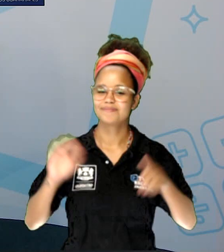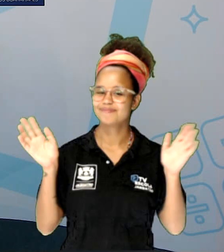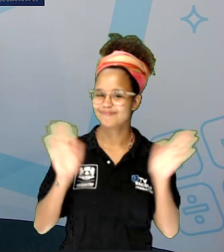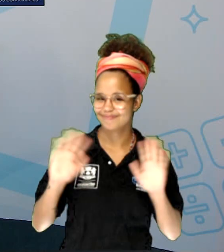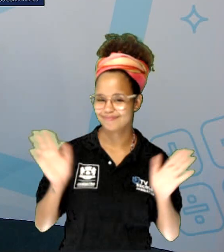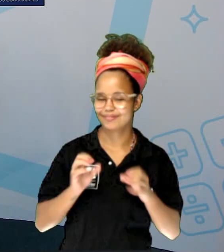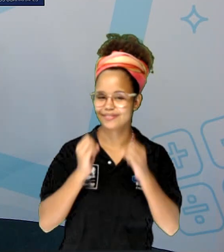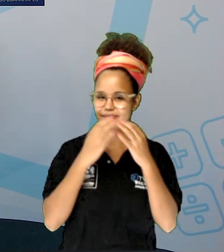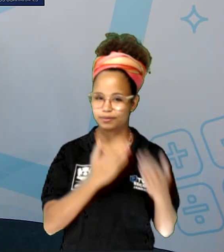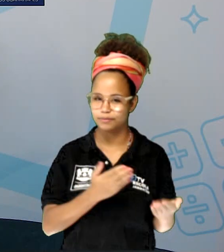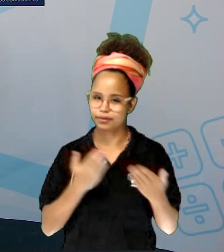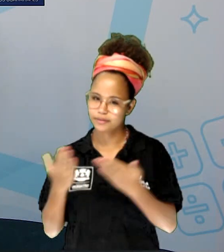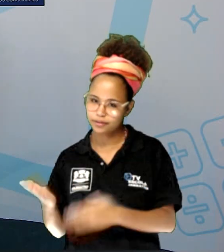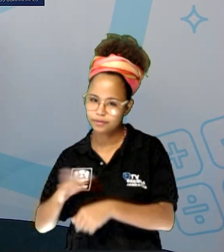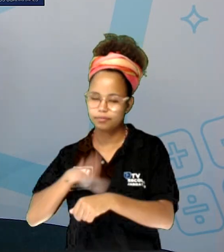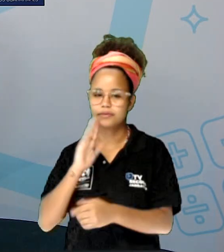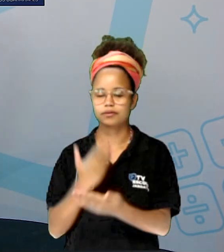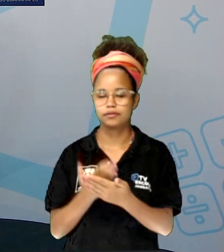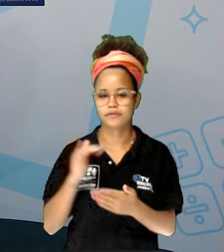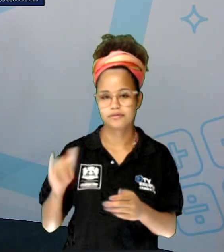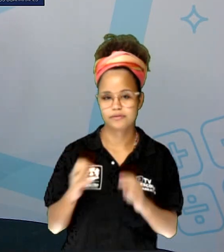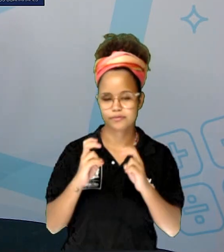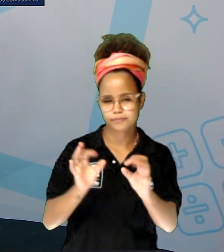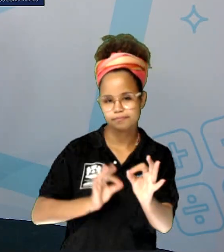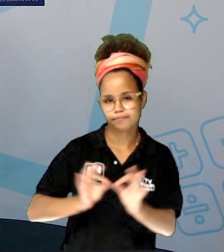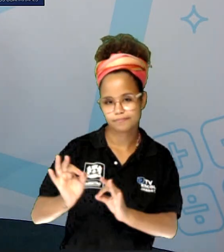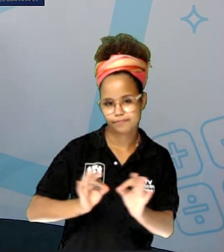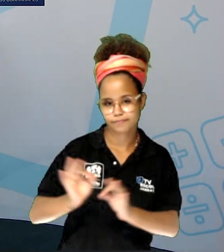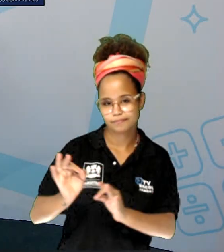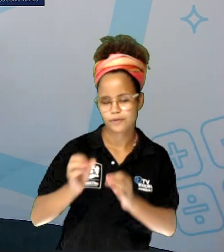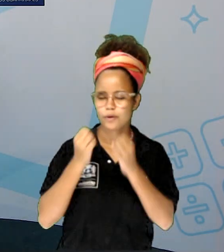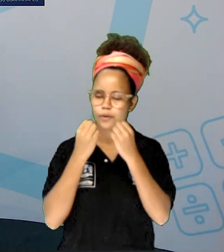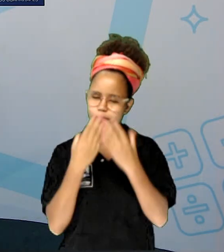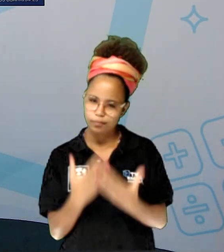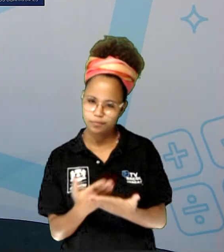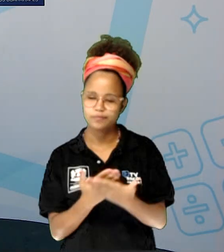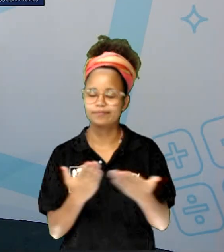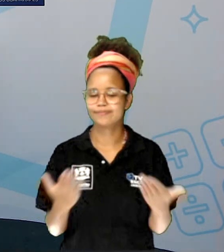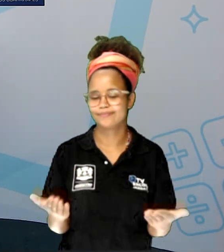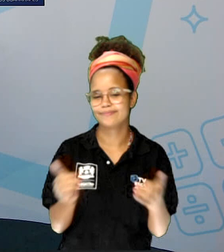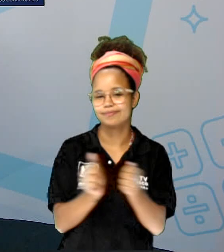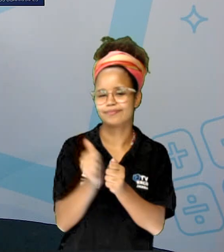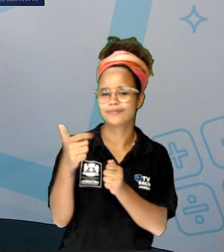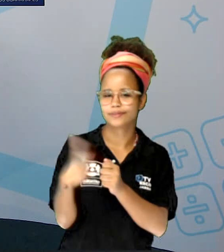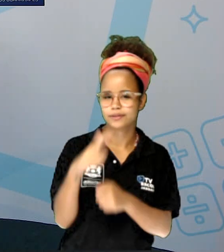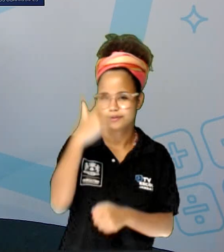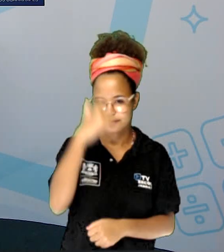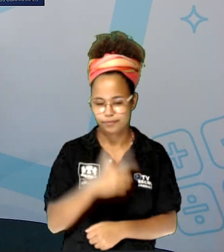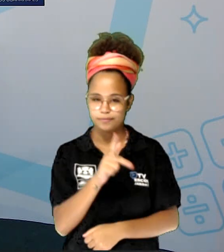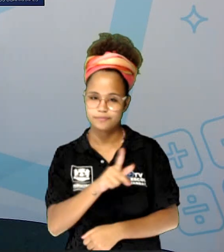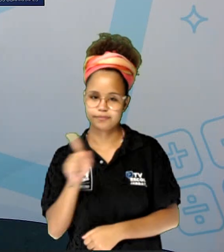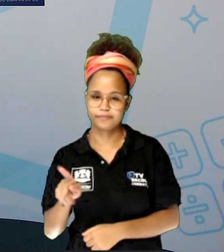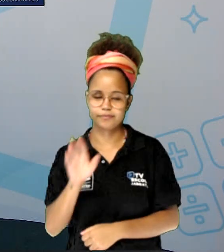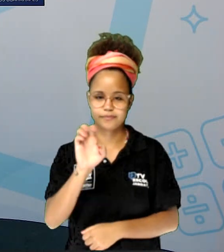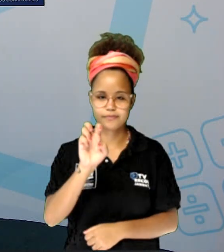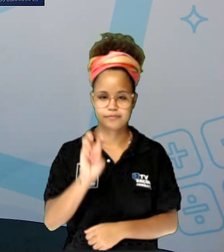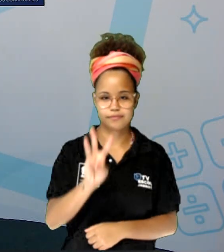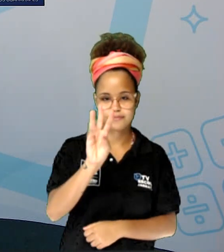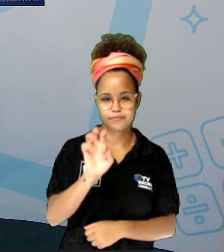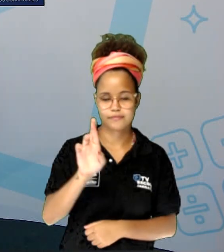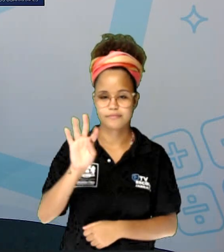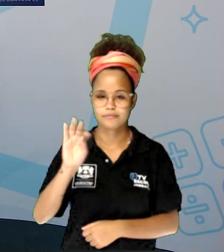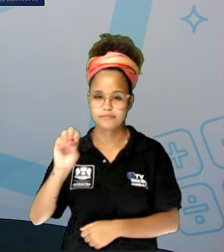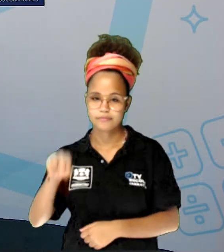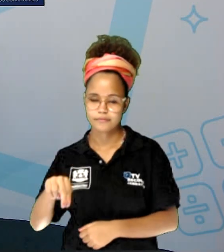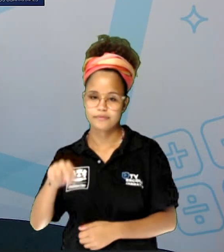Olá, fera. Seja bem-vindo a mais uma aula de Botão Prepara. Muito bom estar com vocês aqui novamente. Eu sou o professor Everton e vou continuar aqui com as